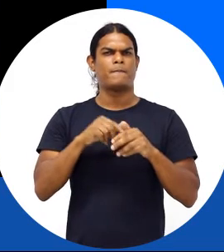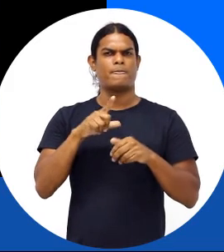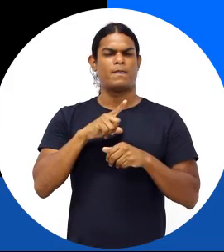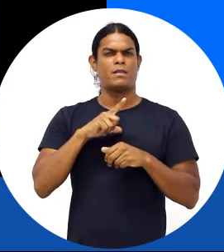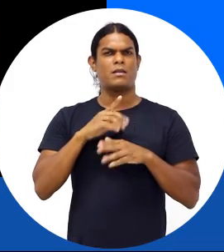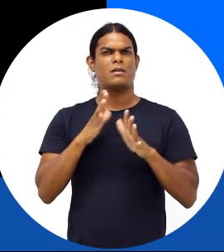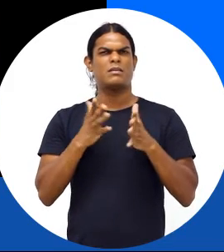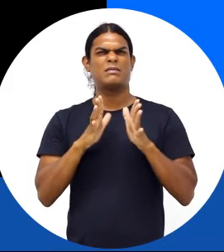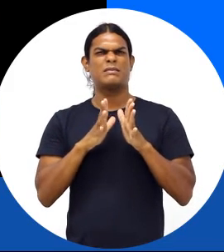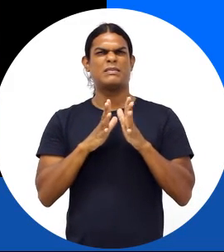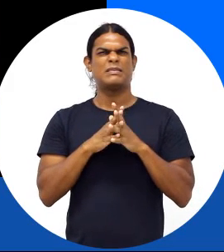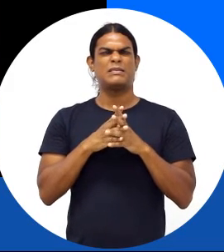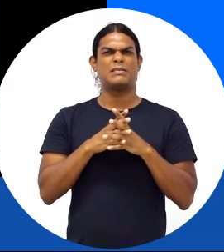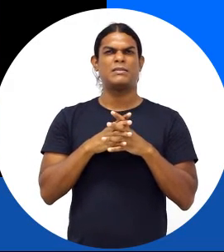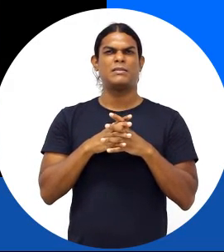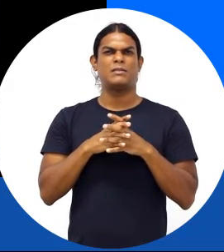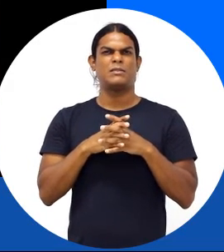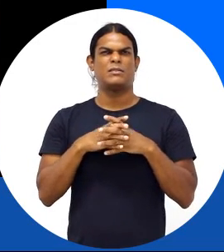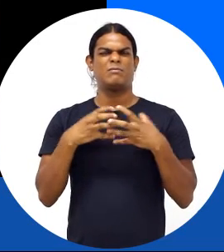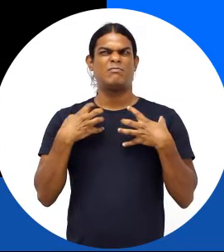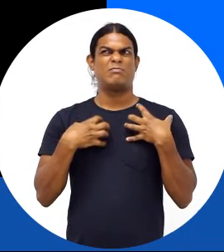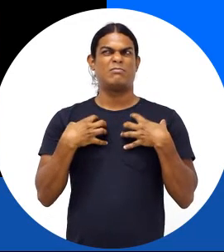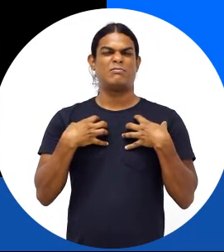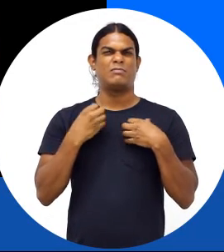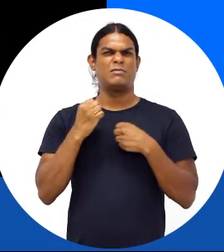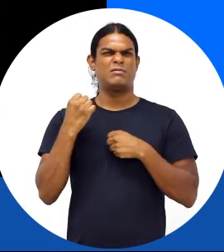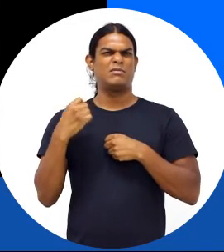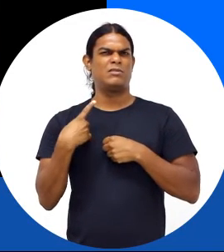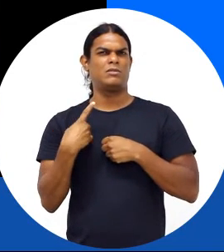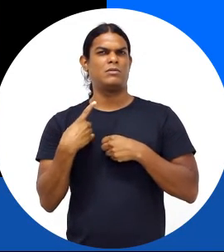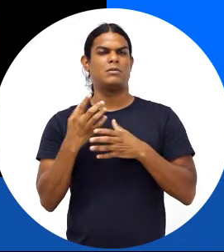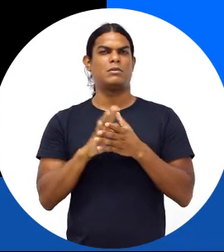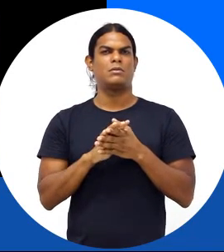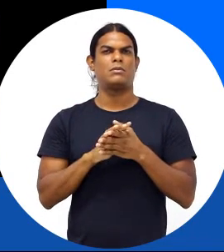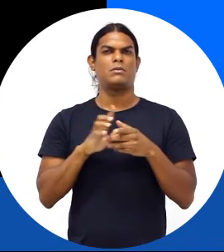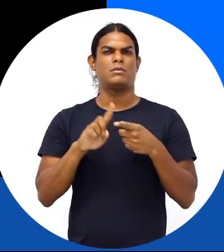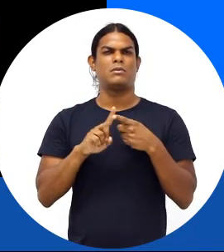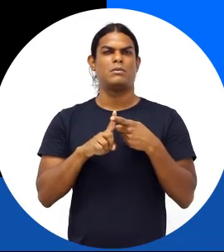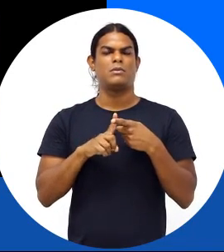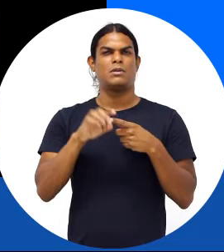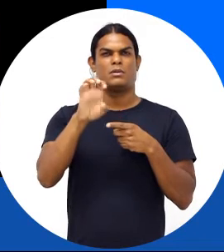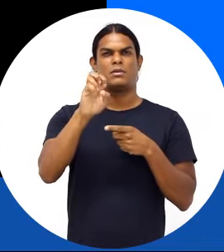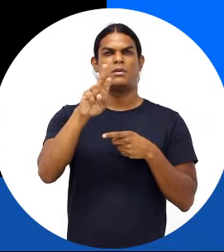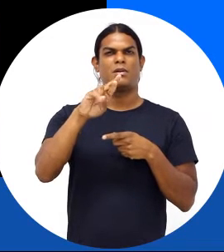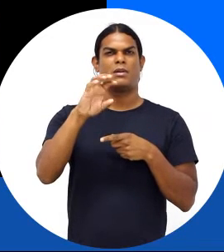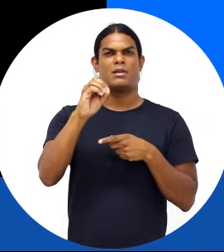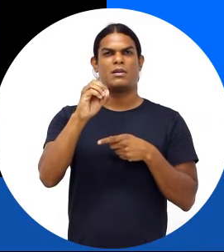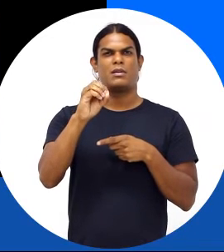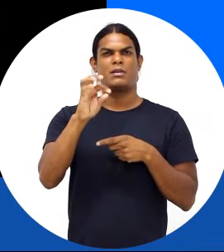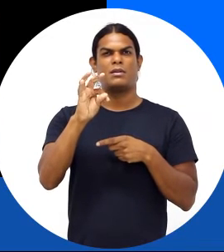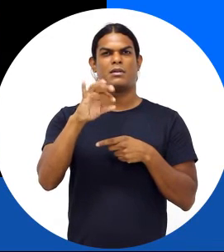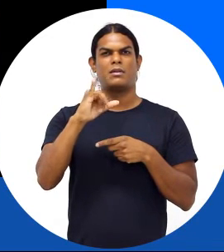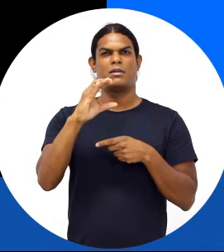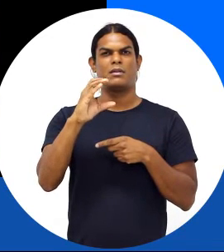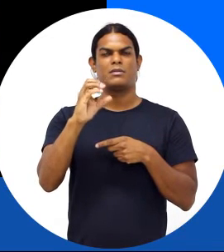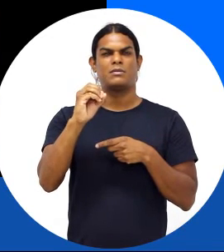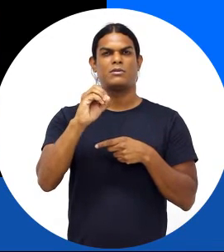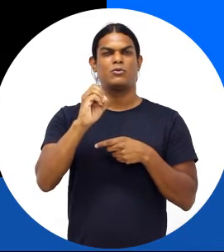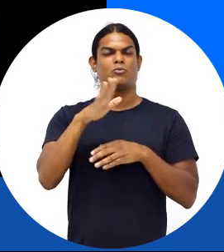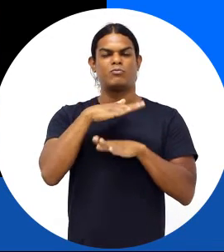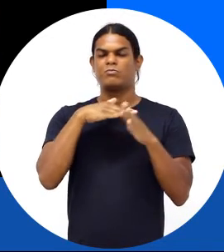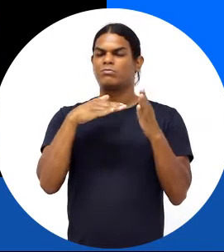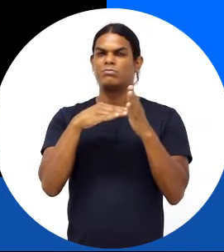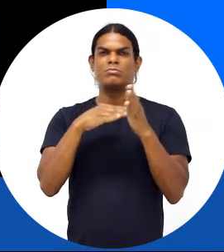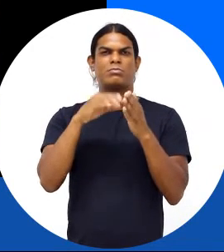algo de agressivo nela. E erótico. Pra você, tudo é erótico. Tudo é